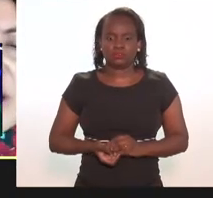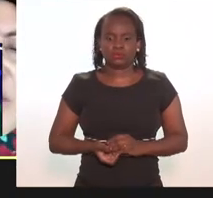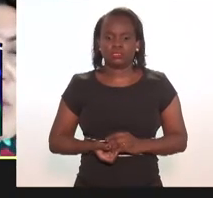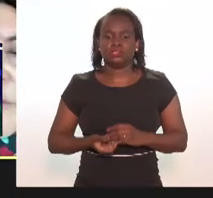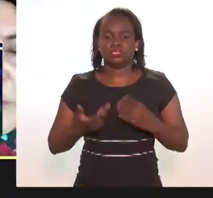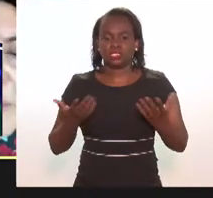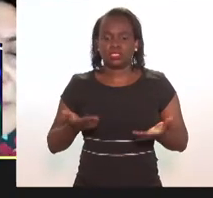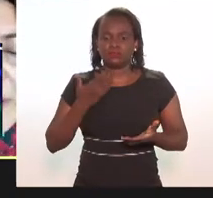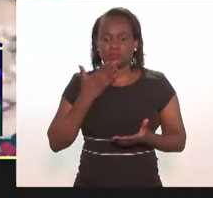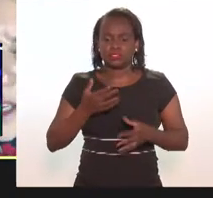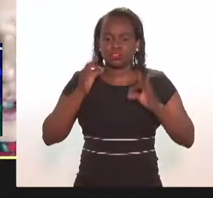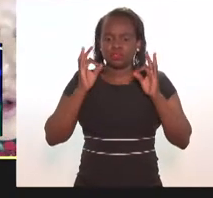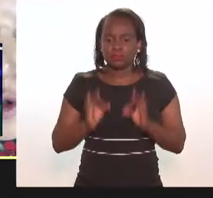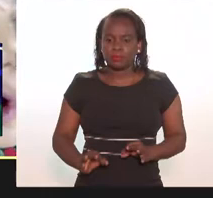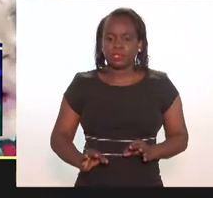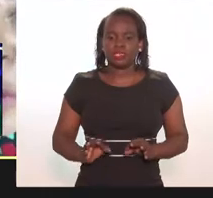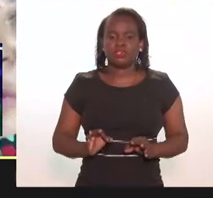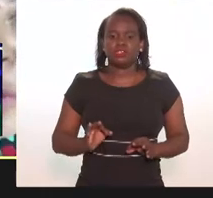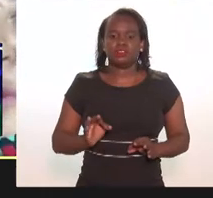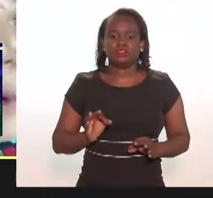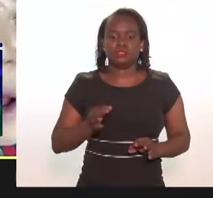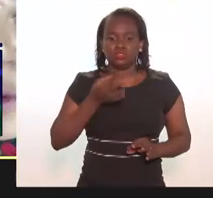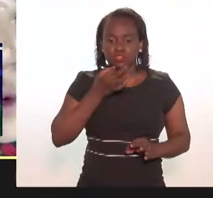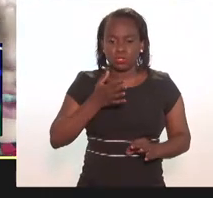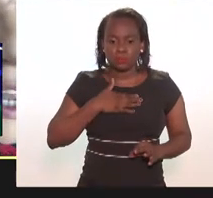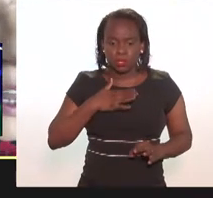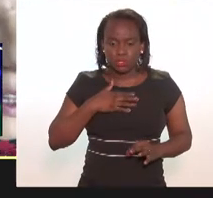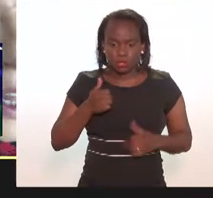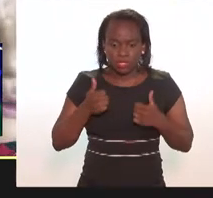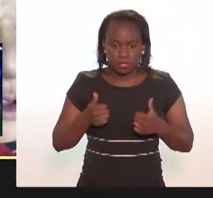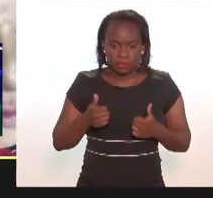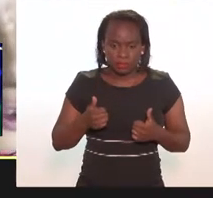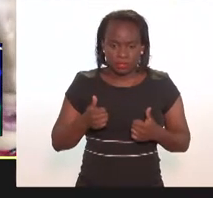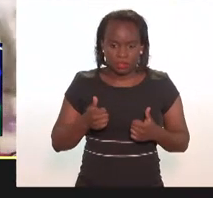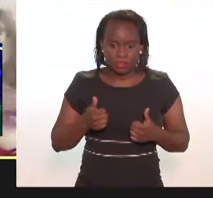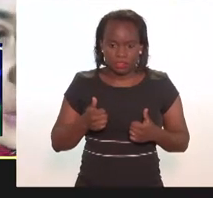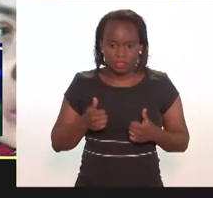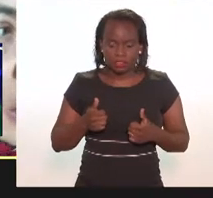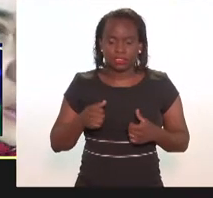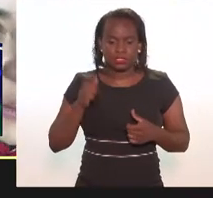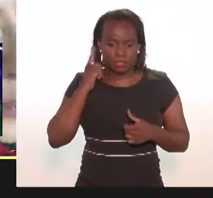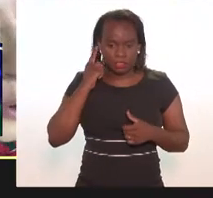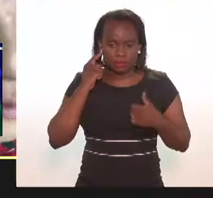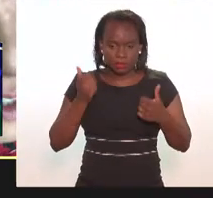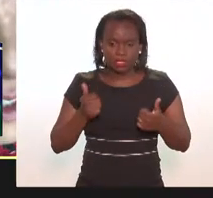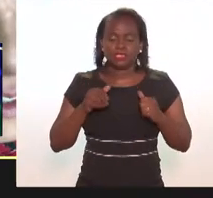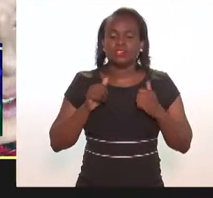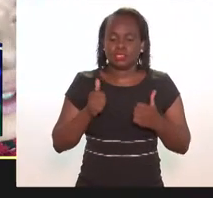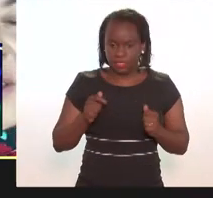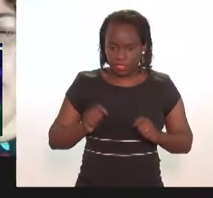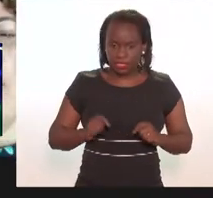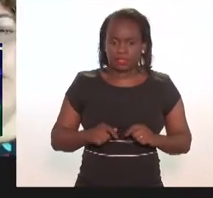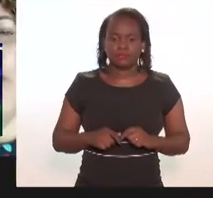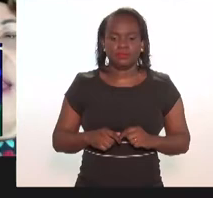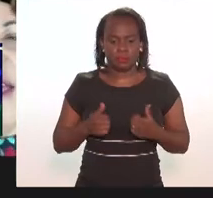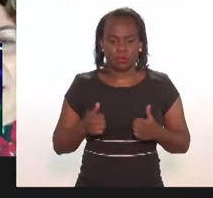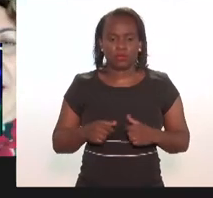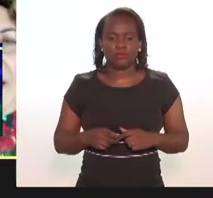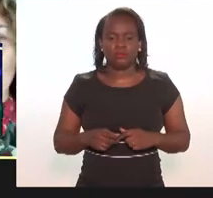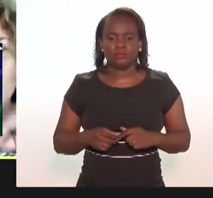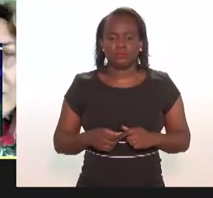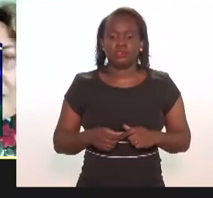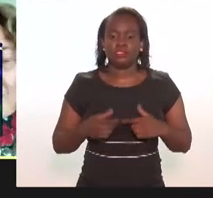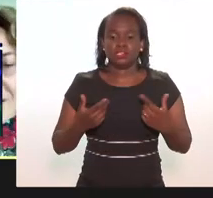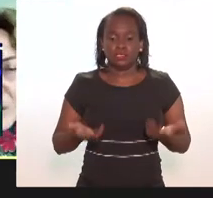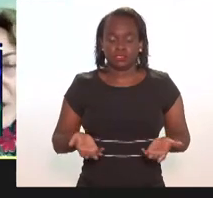Eu só quero confirmar, presidente, se o som do meu áudio está audível e está bem. Está dá bem. Dá para ouvir? Está bem. Tá bom. Ouvindo perfeito.